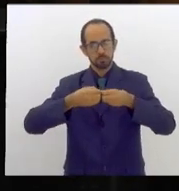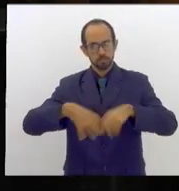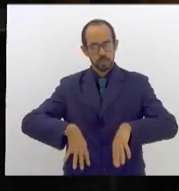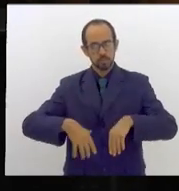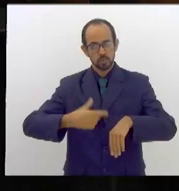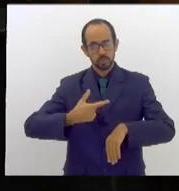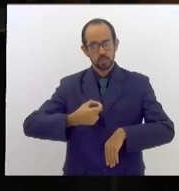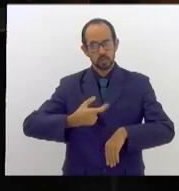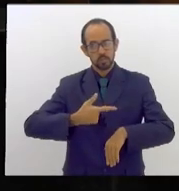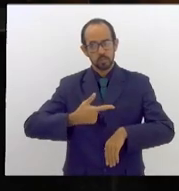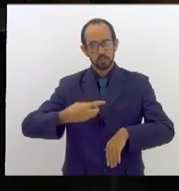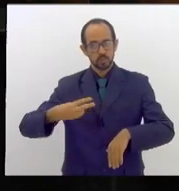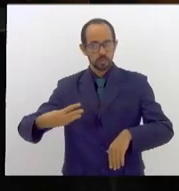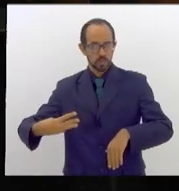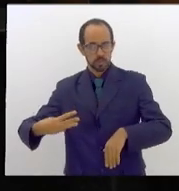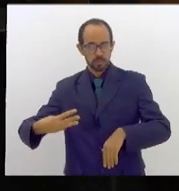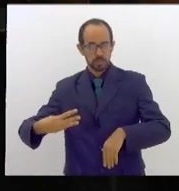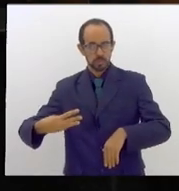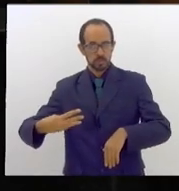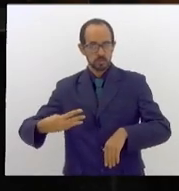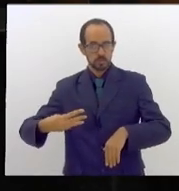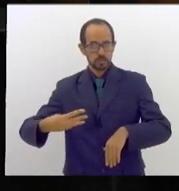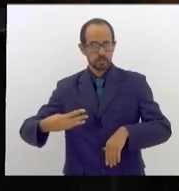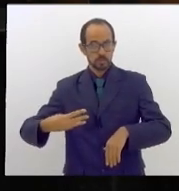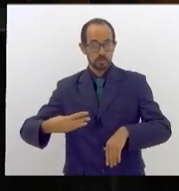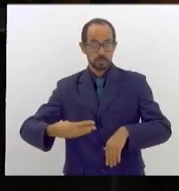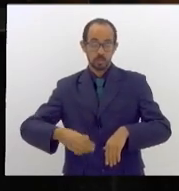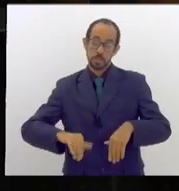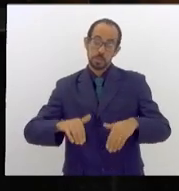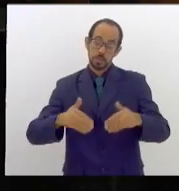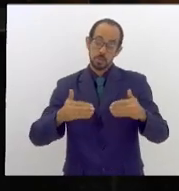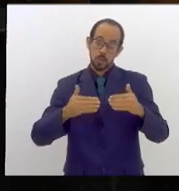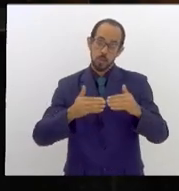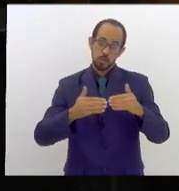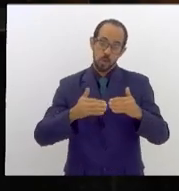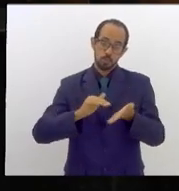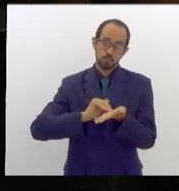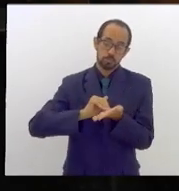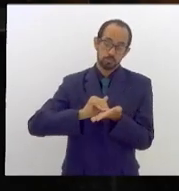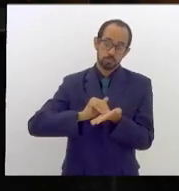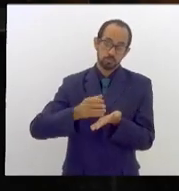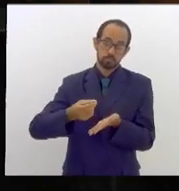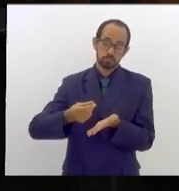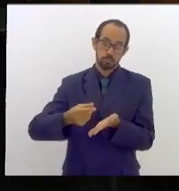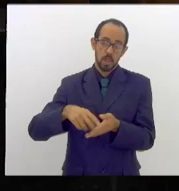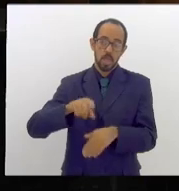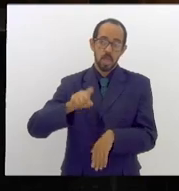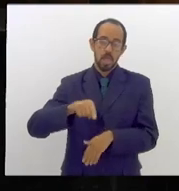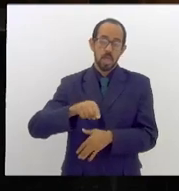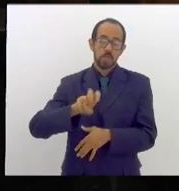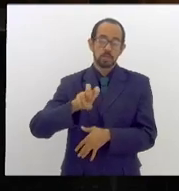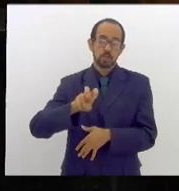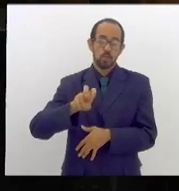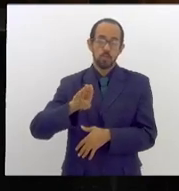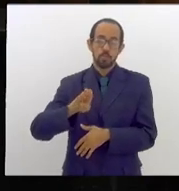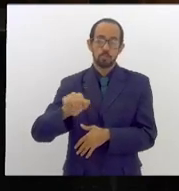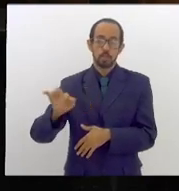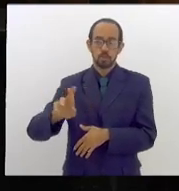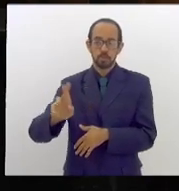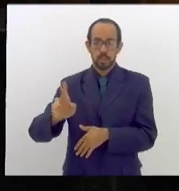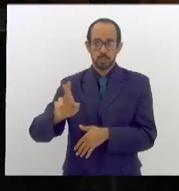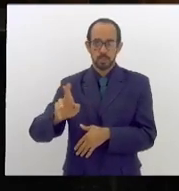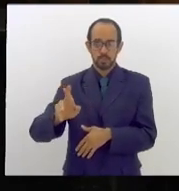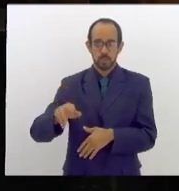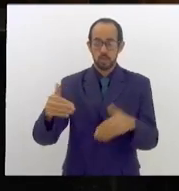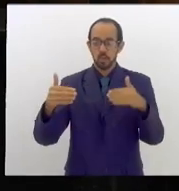23 que segundo a fazenda de 5 milhões segundo o deputado André